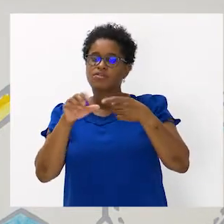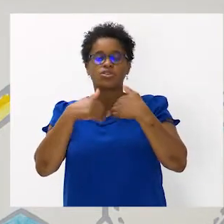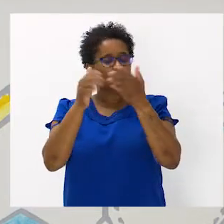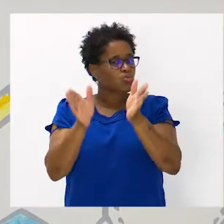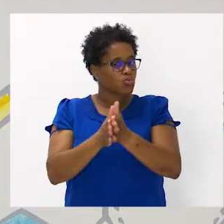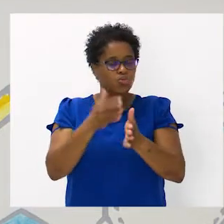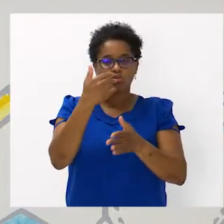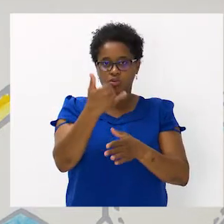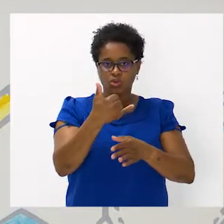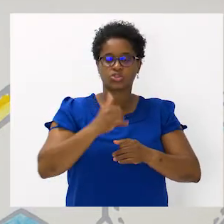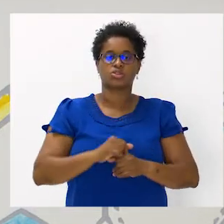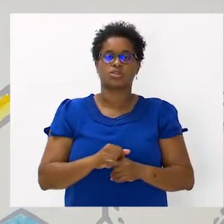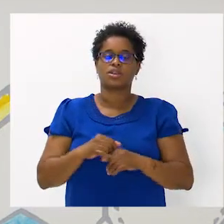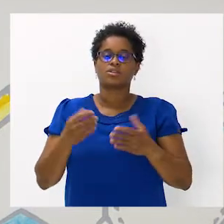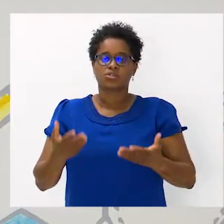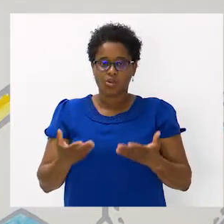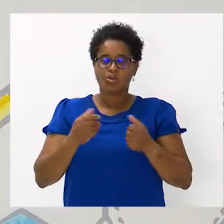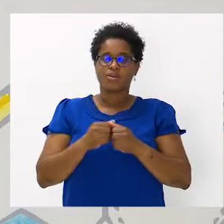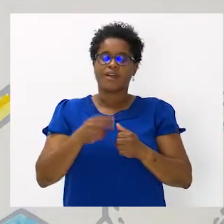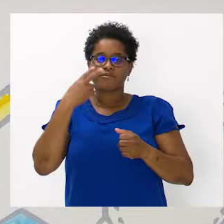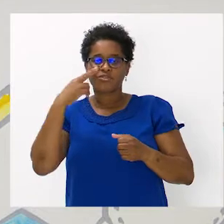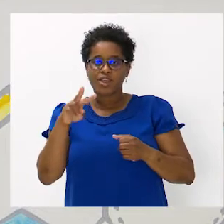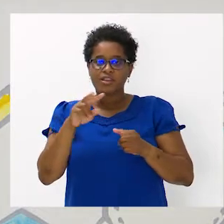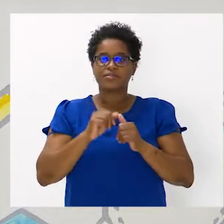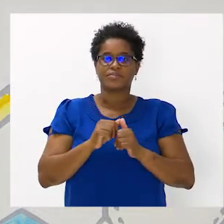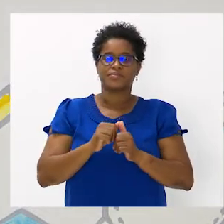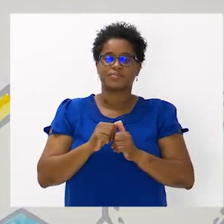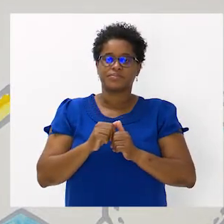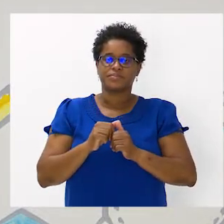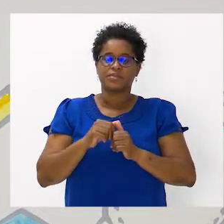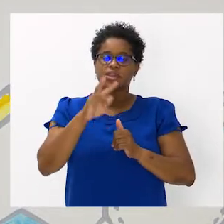tudo por 2. Vamos então ver.